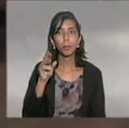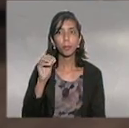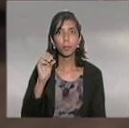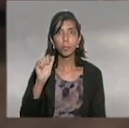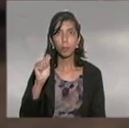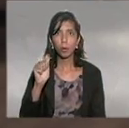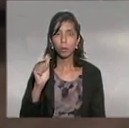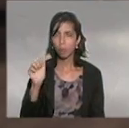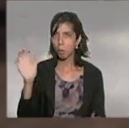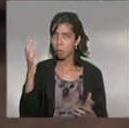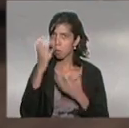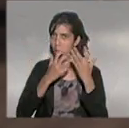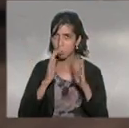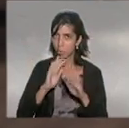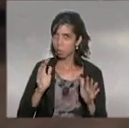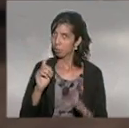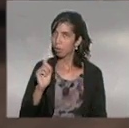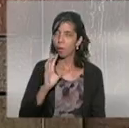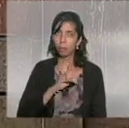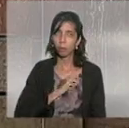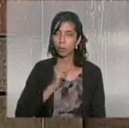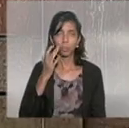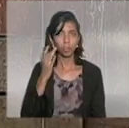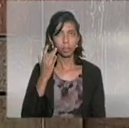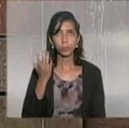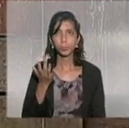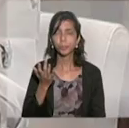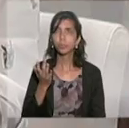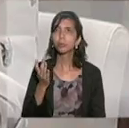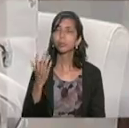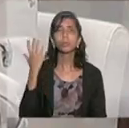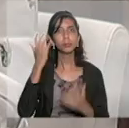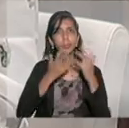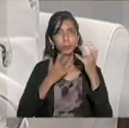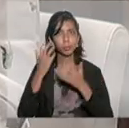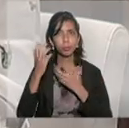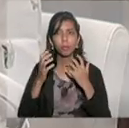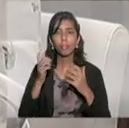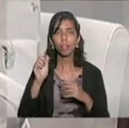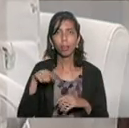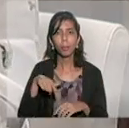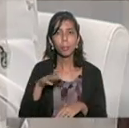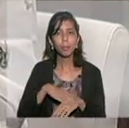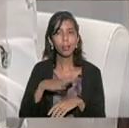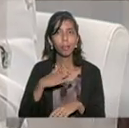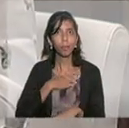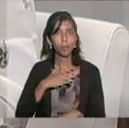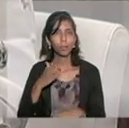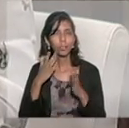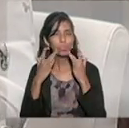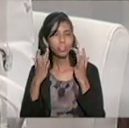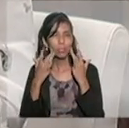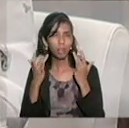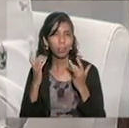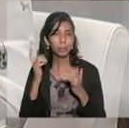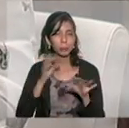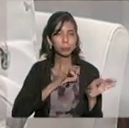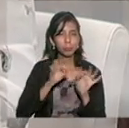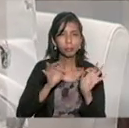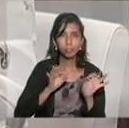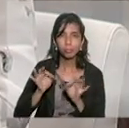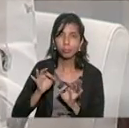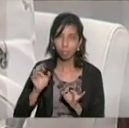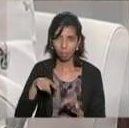só musicais. Então, adoro o teatro. Né? O musical é realmente o que mais te pega no teatro? É o que você mais